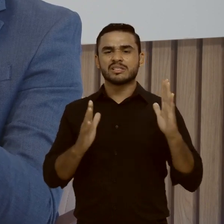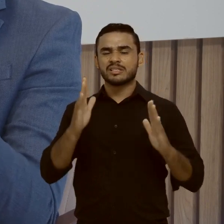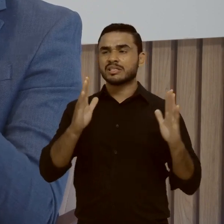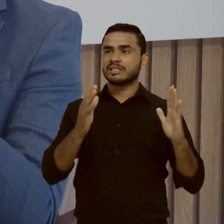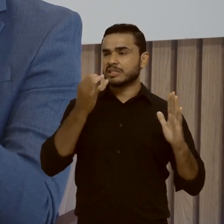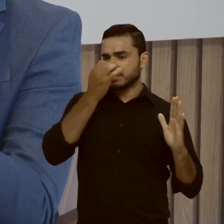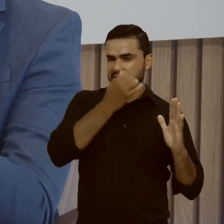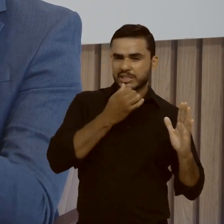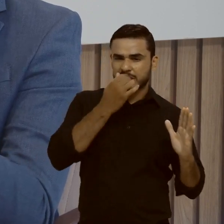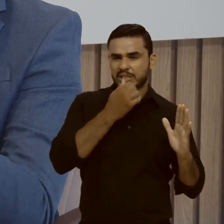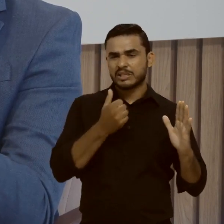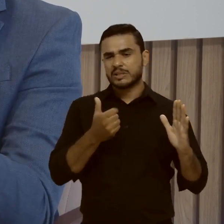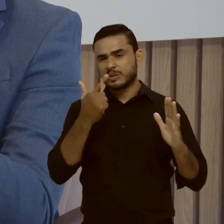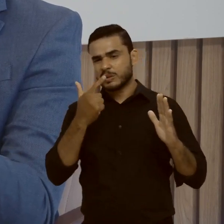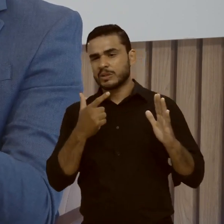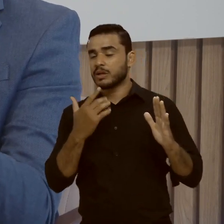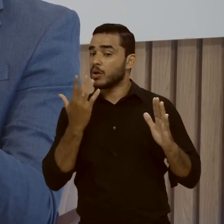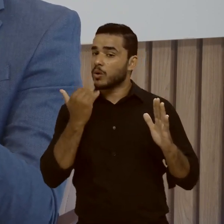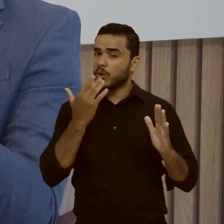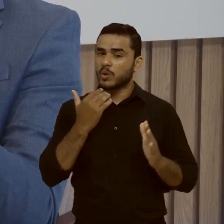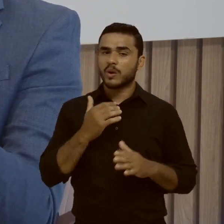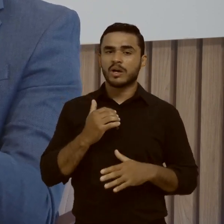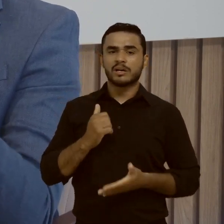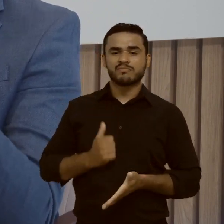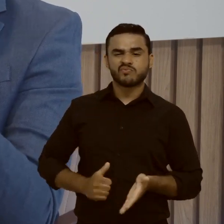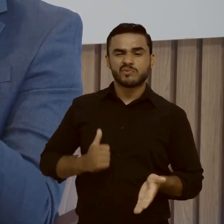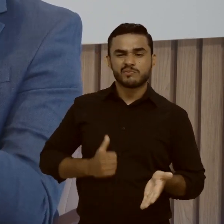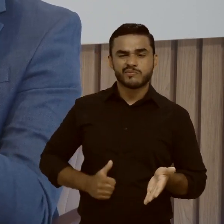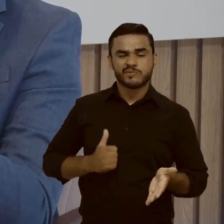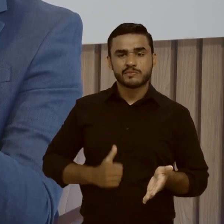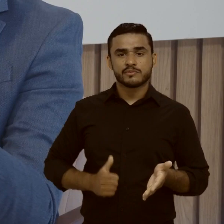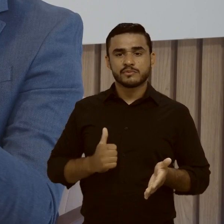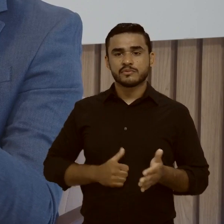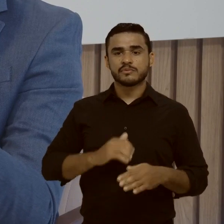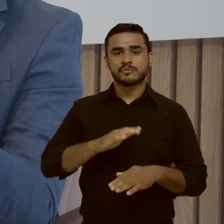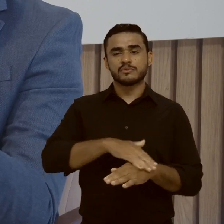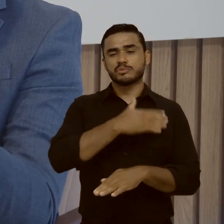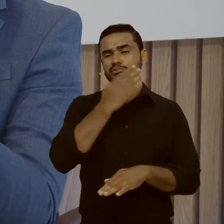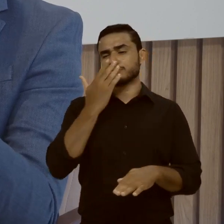horas. Tem a questão das evacuações. O paciente acaba perdendo um dia todo de